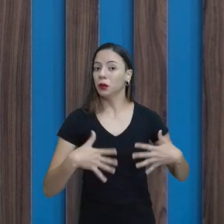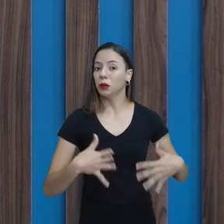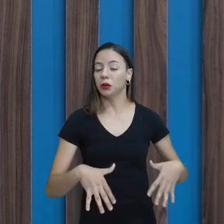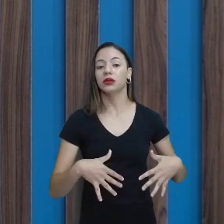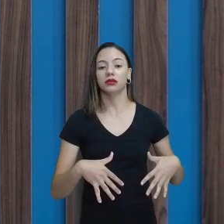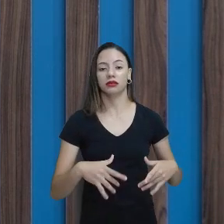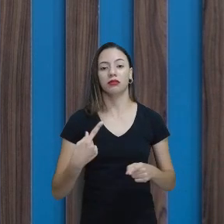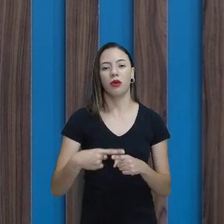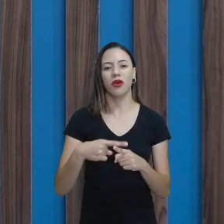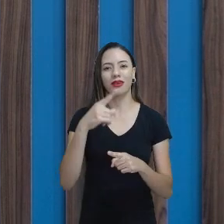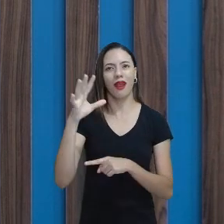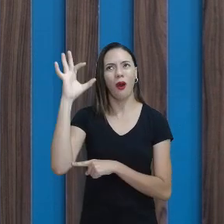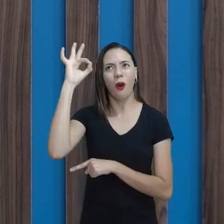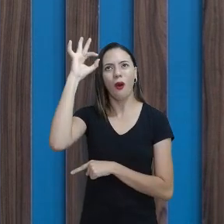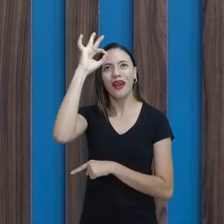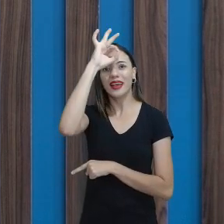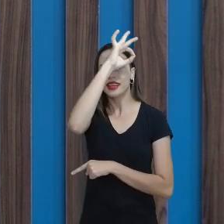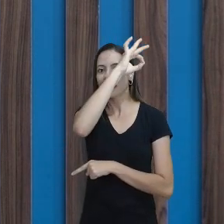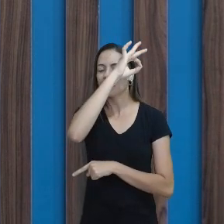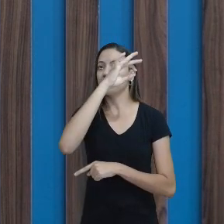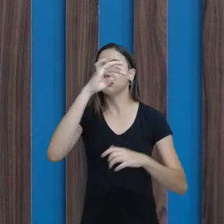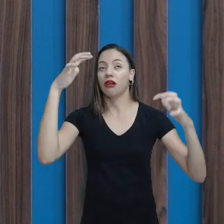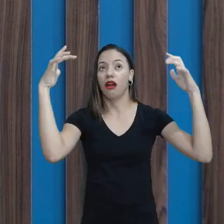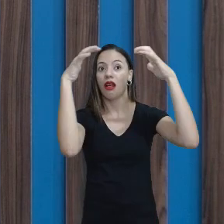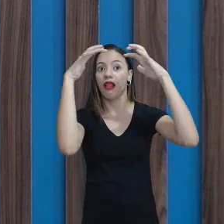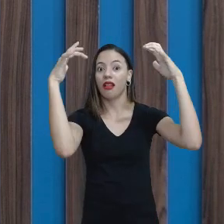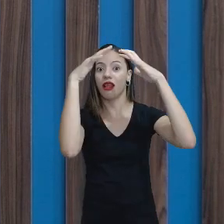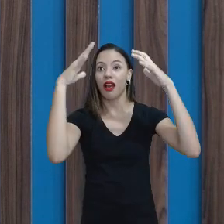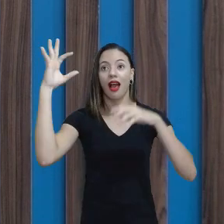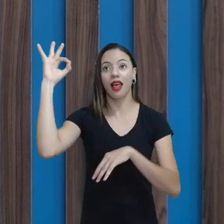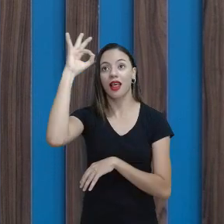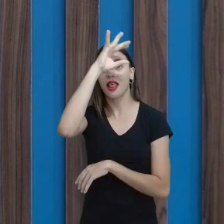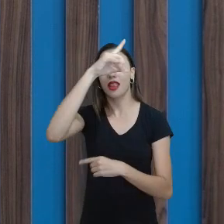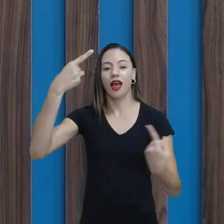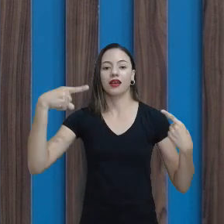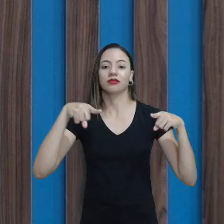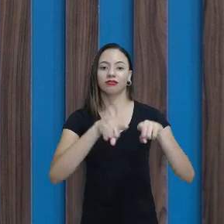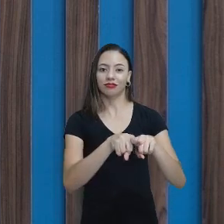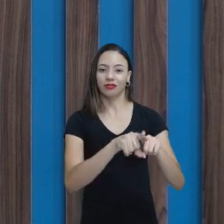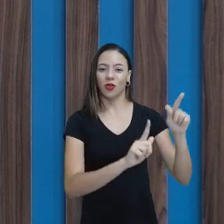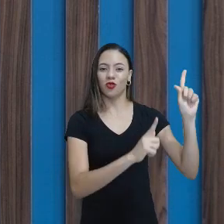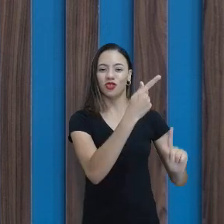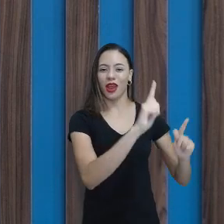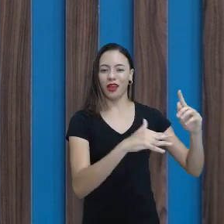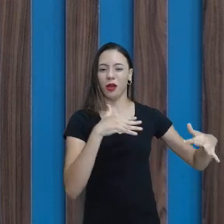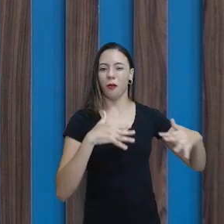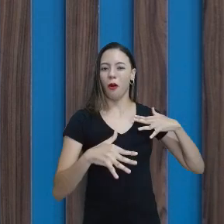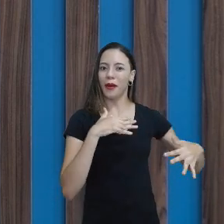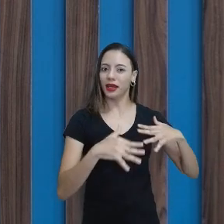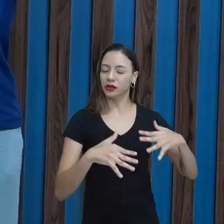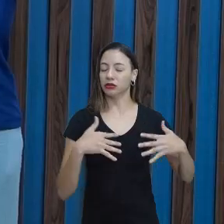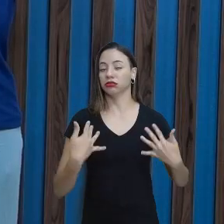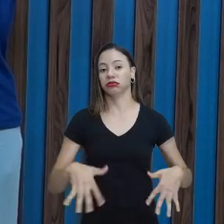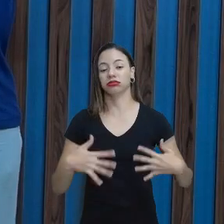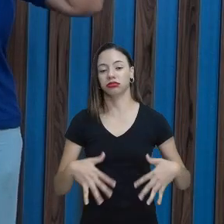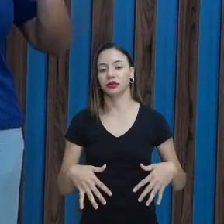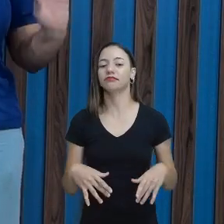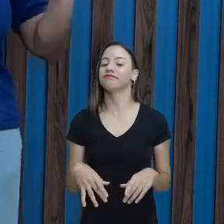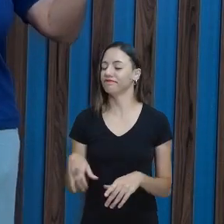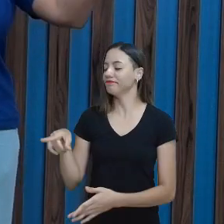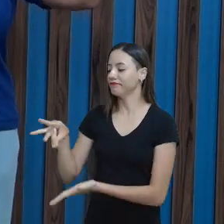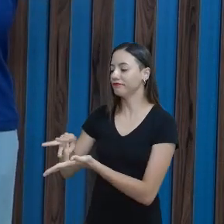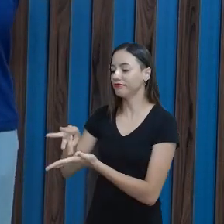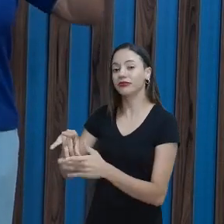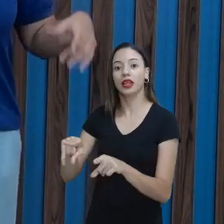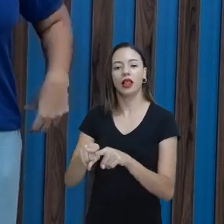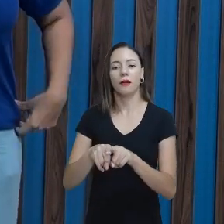o seu cognitivo trabalha junto com seus gestos, né? Seus movimentos. E aí eles me precisam lembrar que esse processo